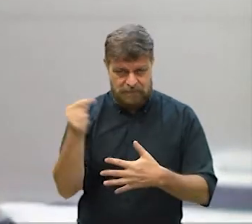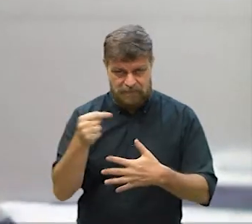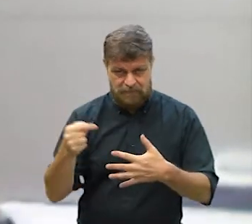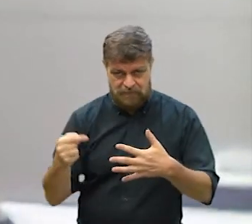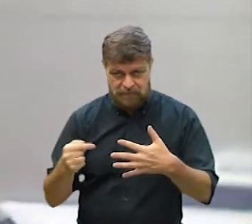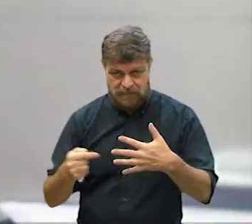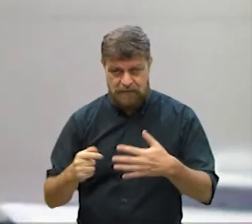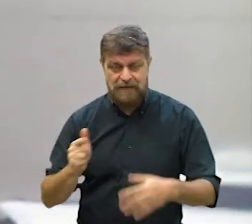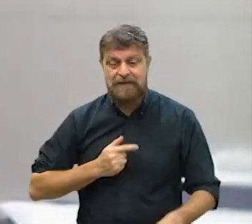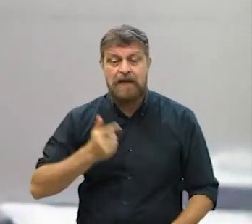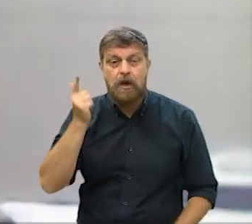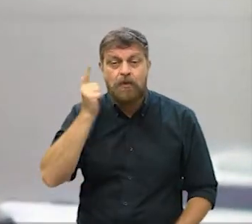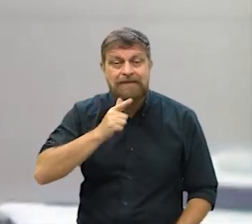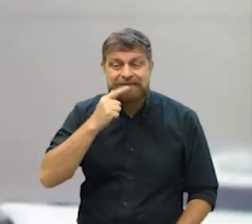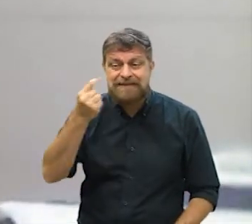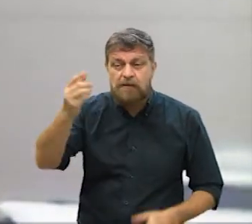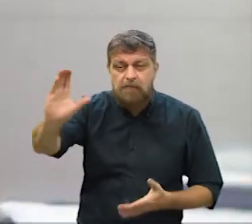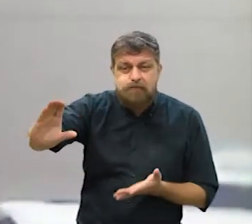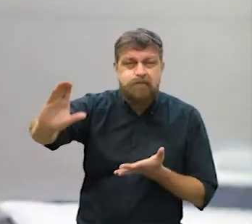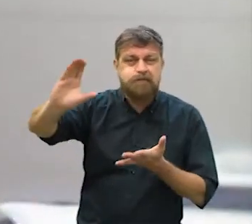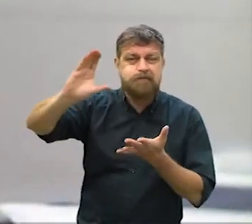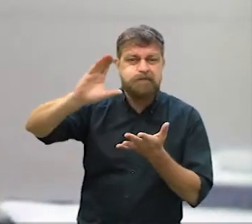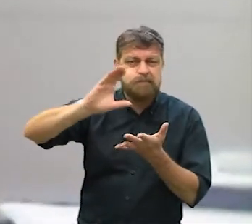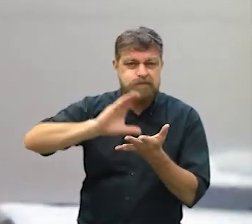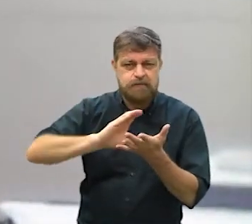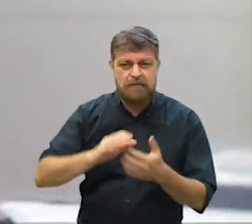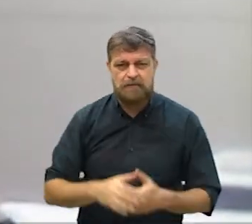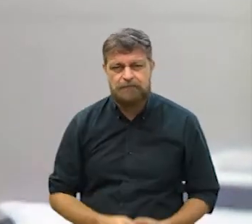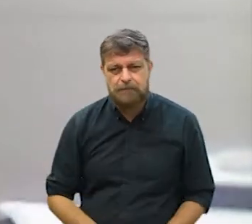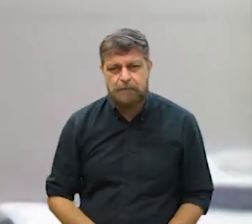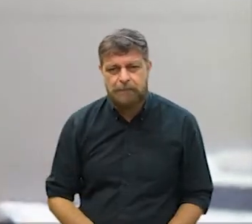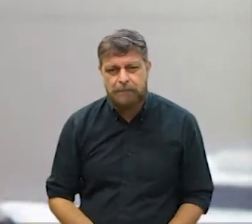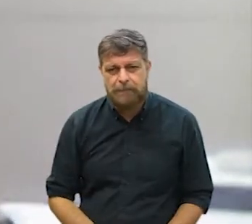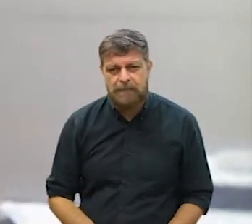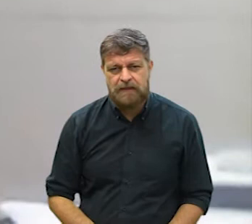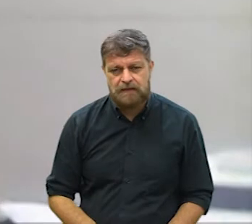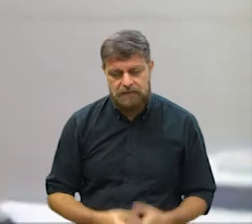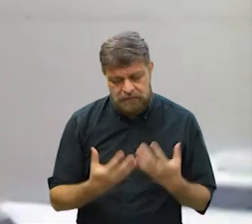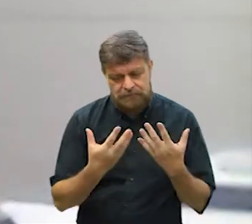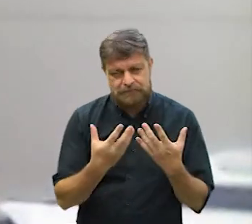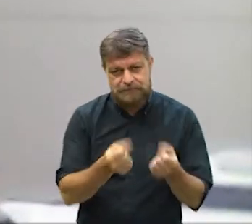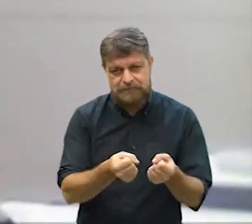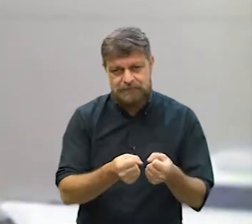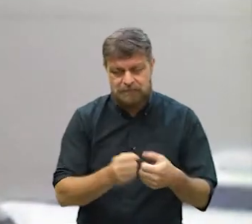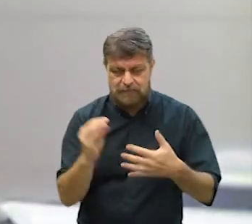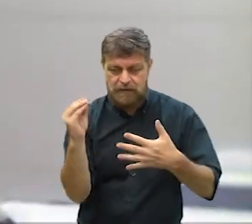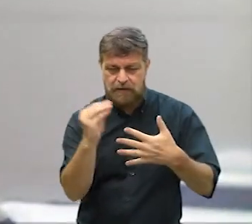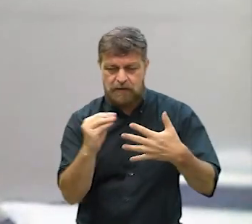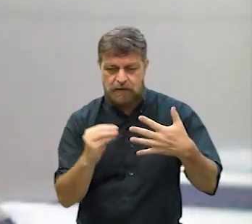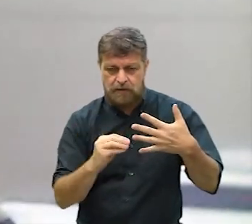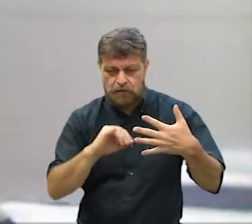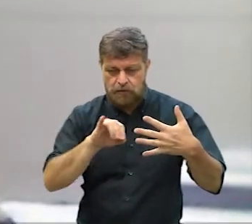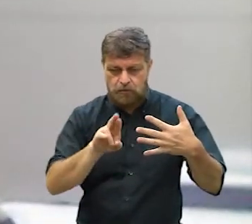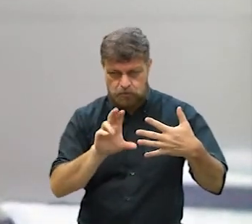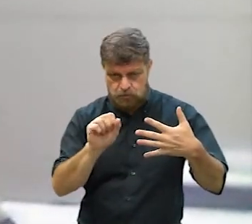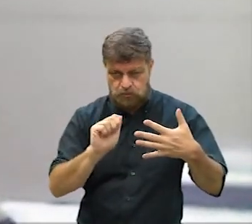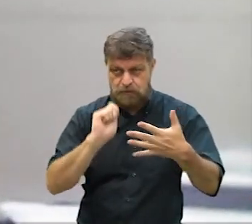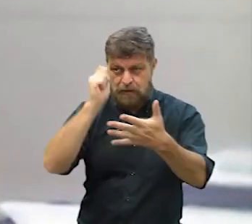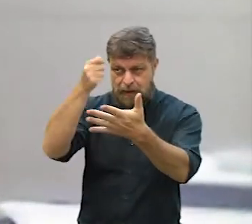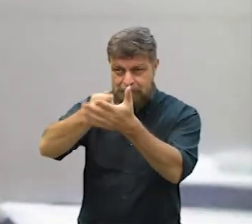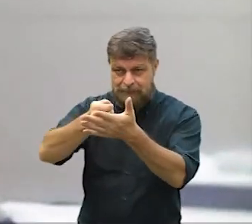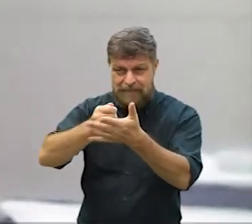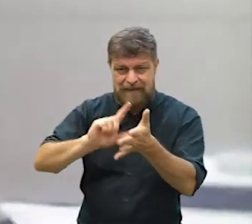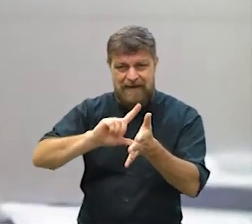obter recursos, né? A níveis aceitáveis de juro, né? Então, é